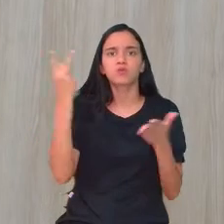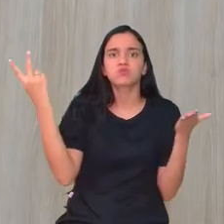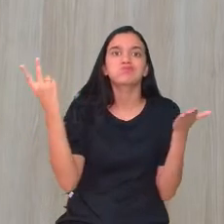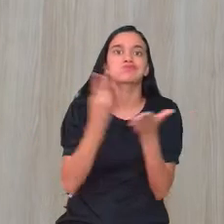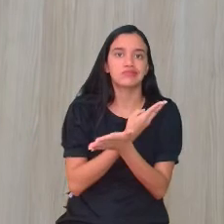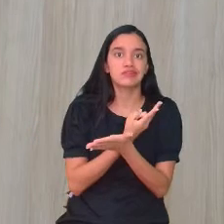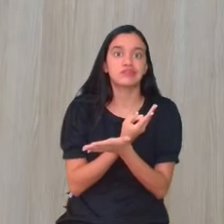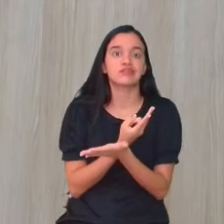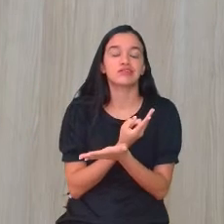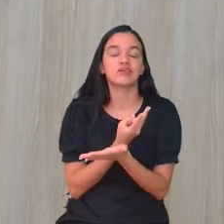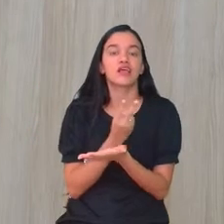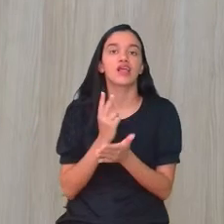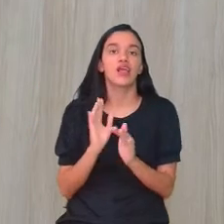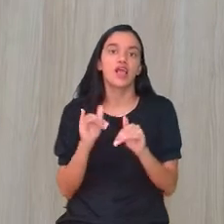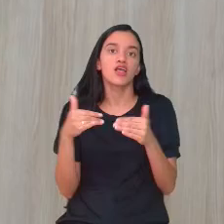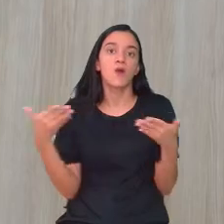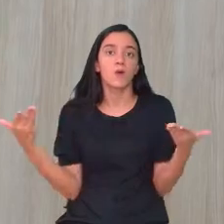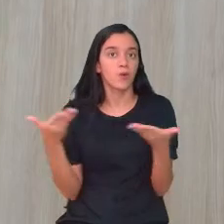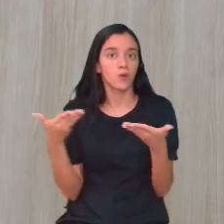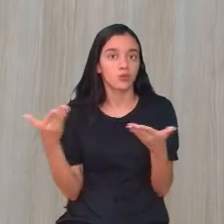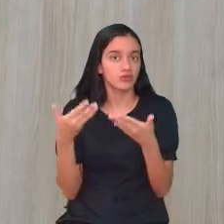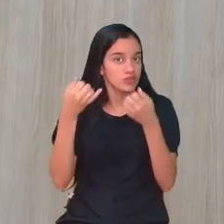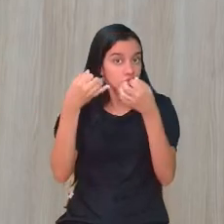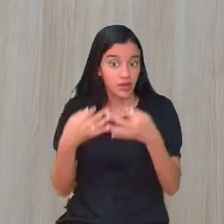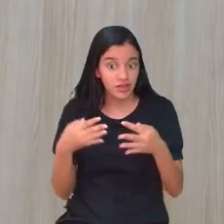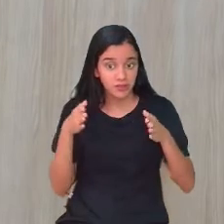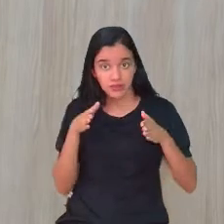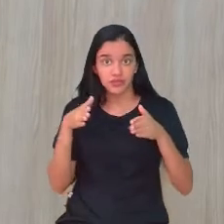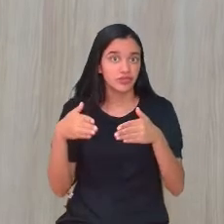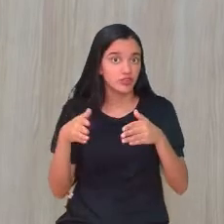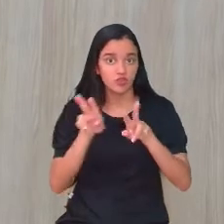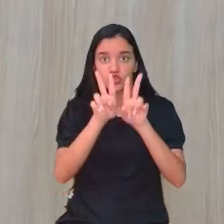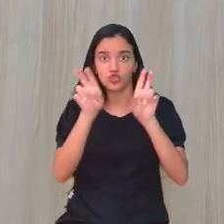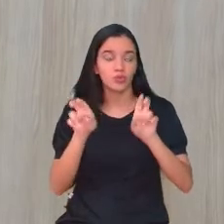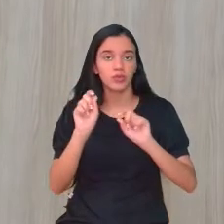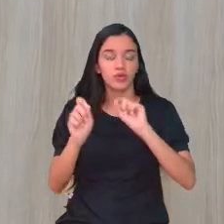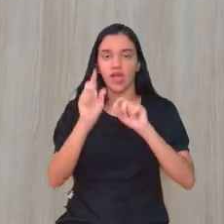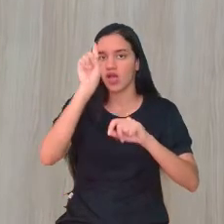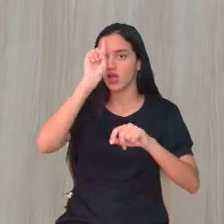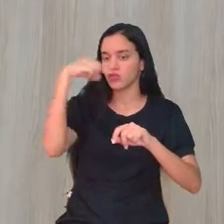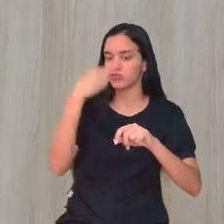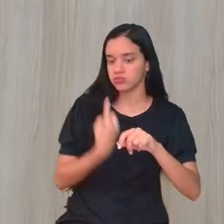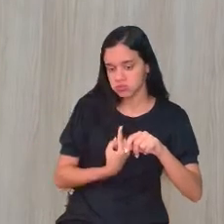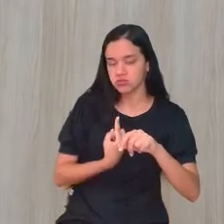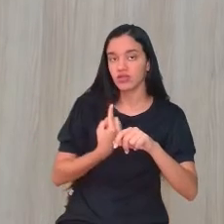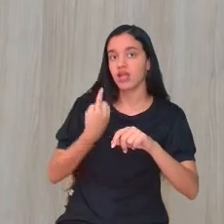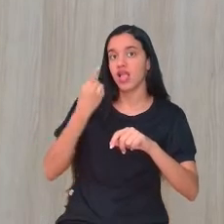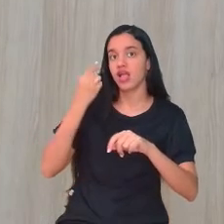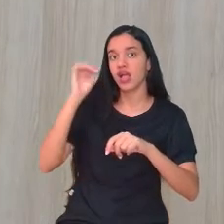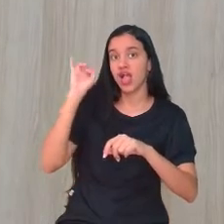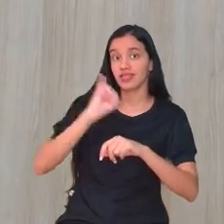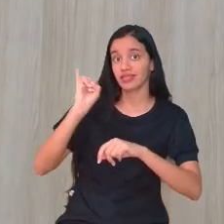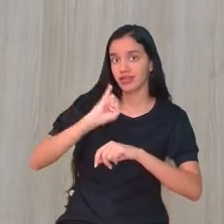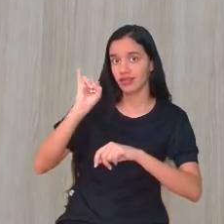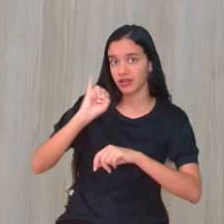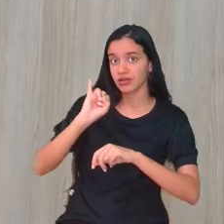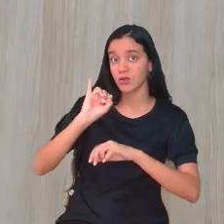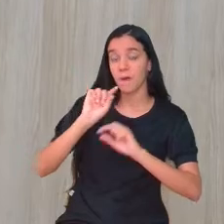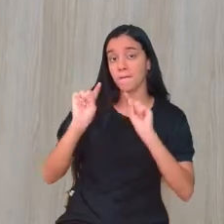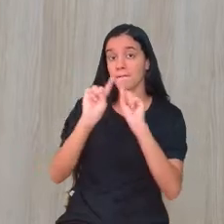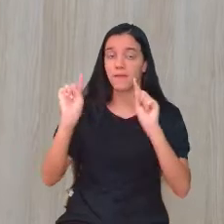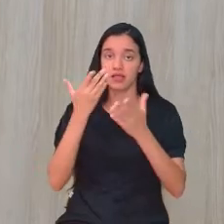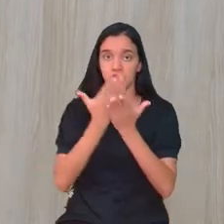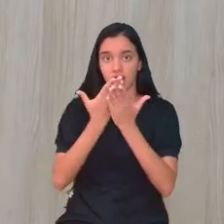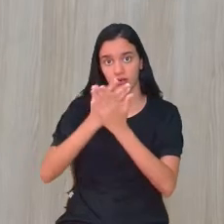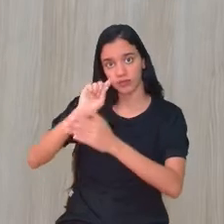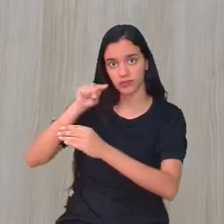né? Então, a gente hoje vai falar especificamente sobre o fascismo italiano, mas na próxima aula, onde a gente vai abordar